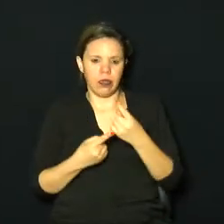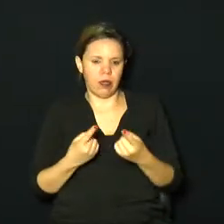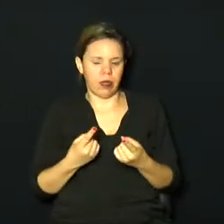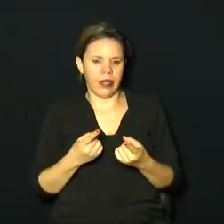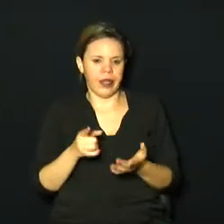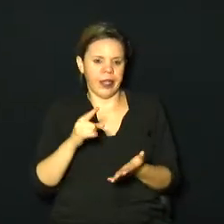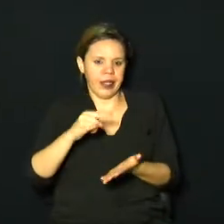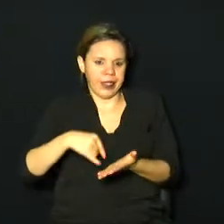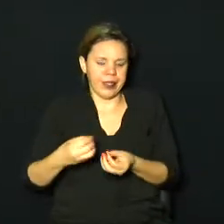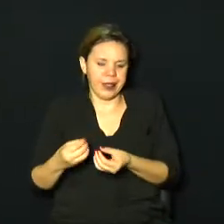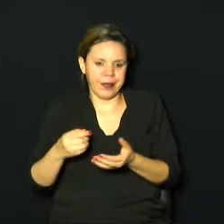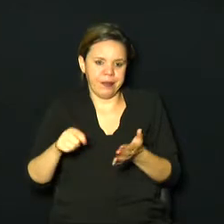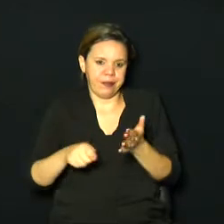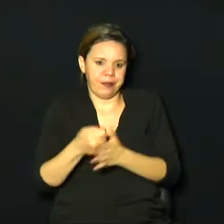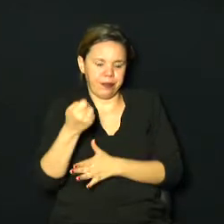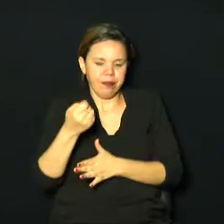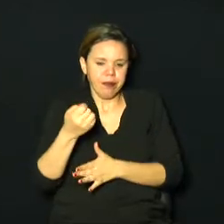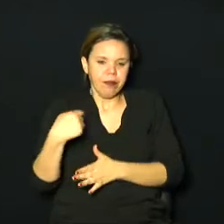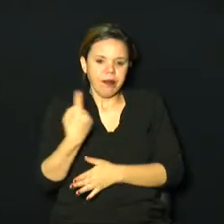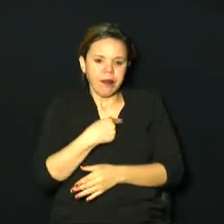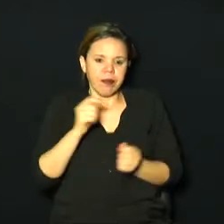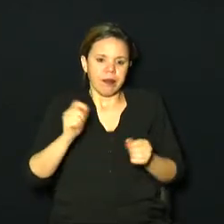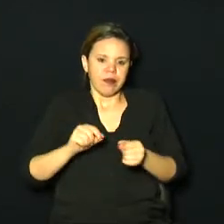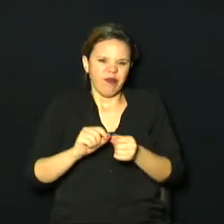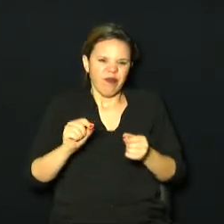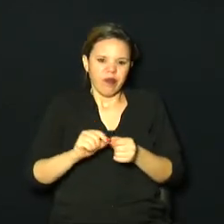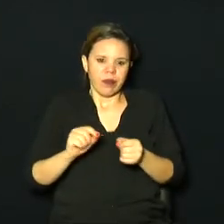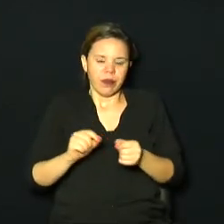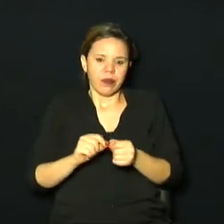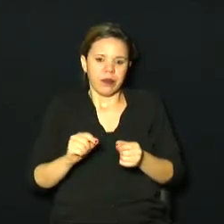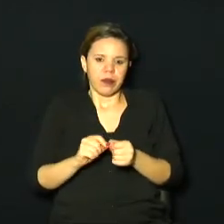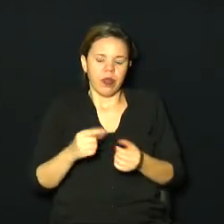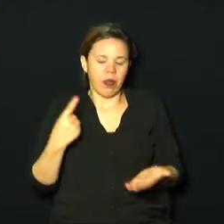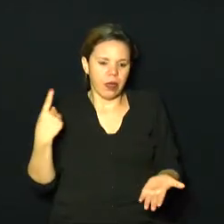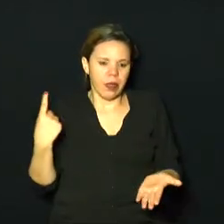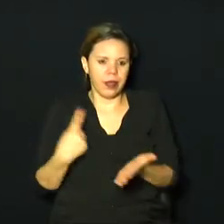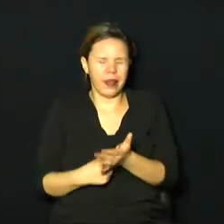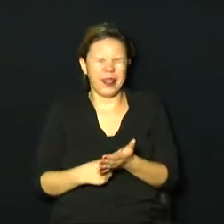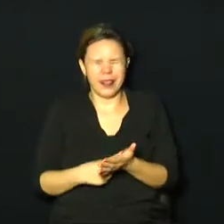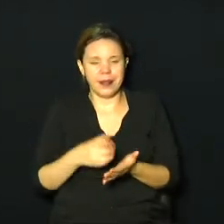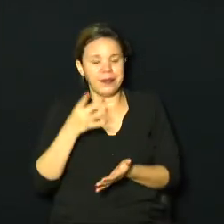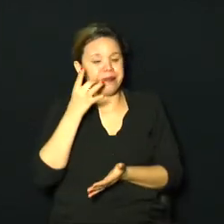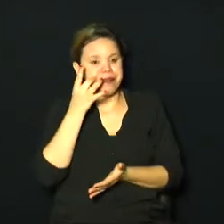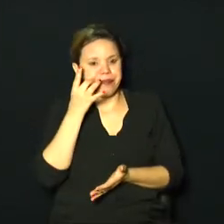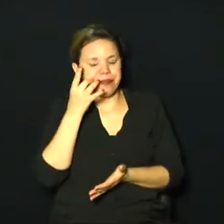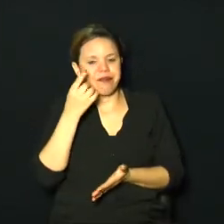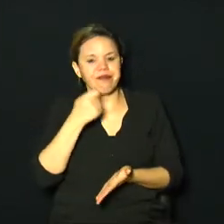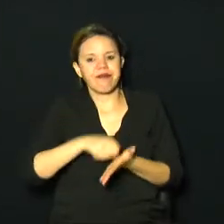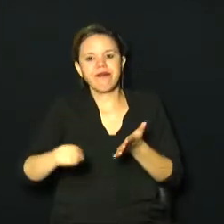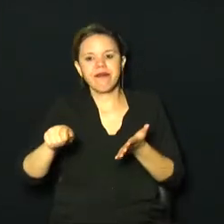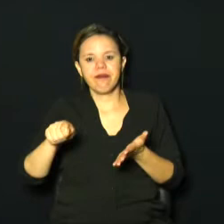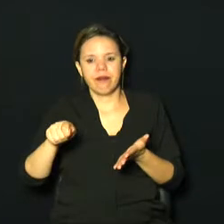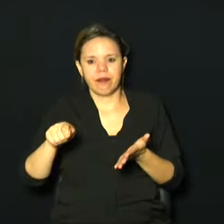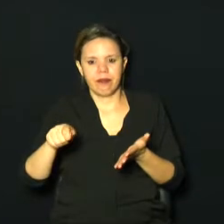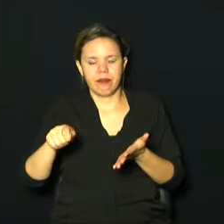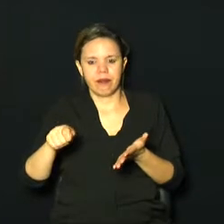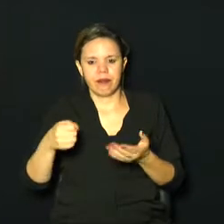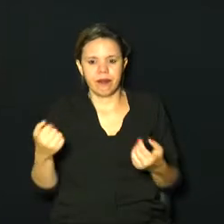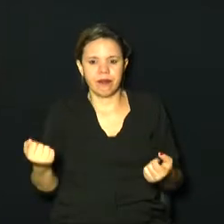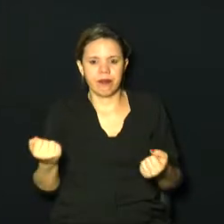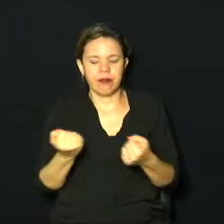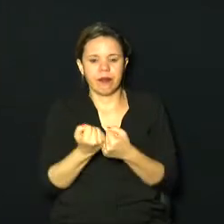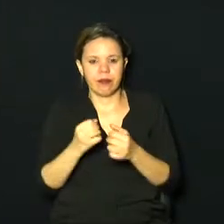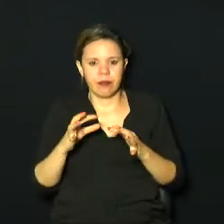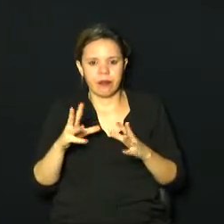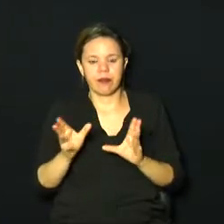sejam deliberados, a gente possa passar e contar com a presença, né, com a assinatura e com o apoio de